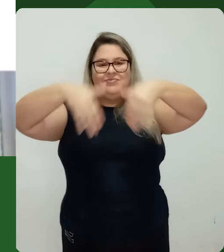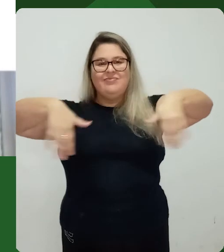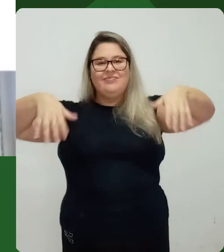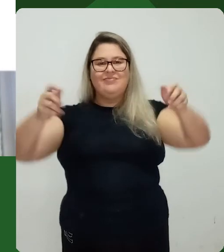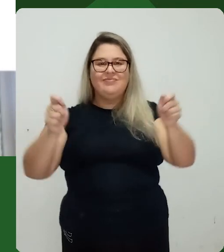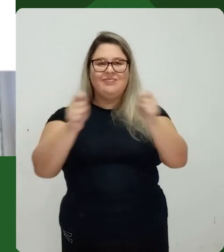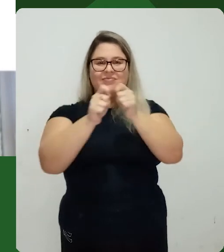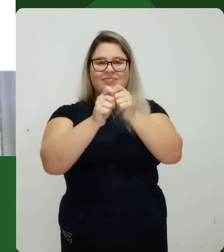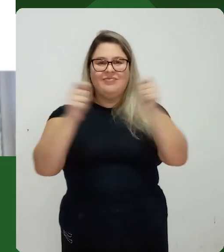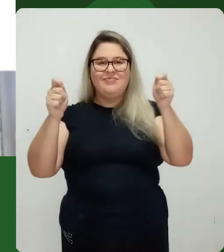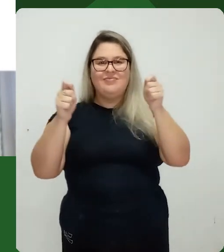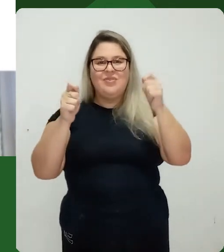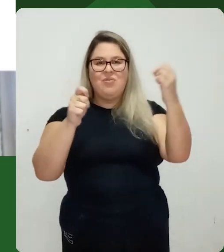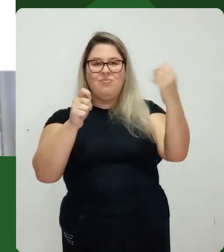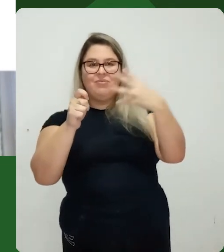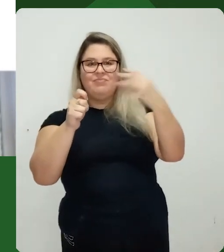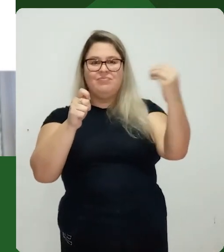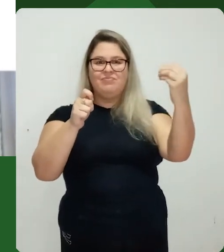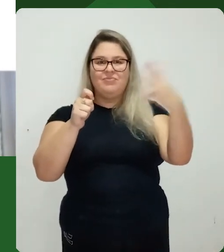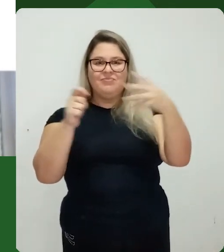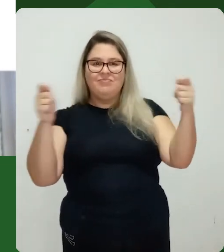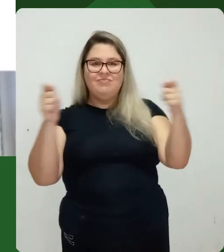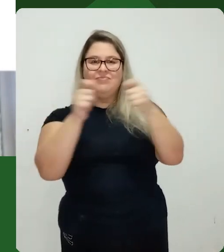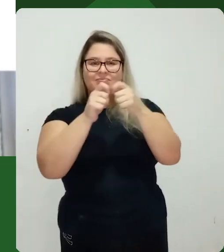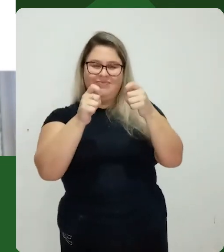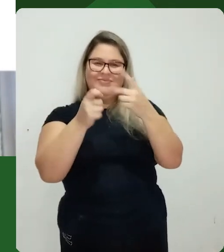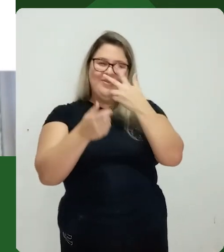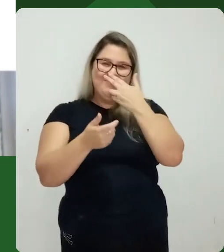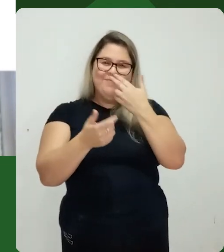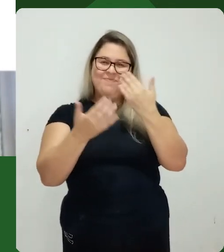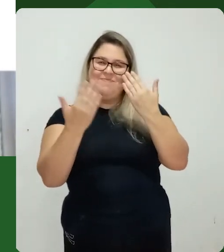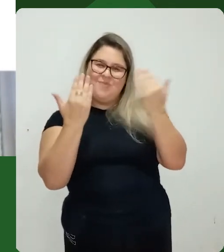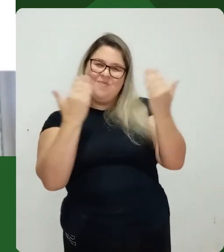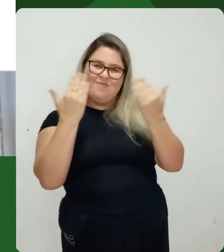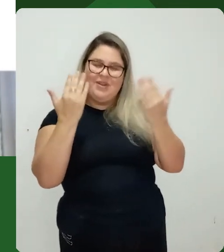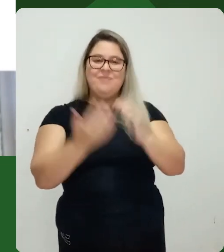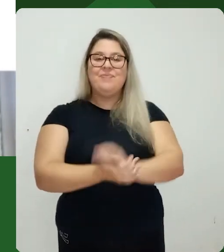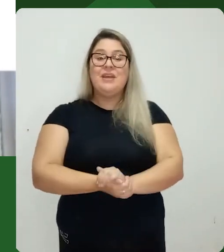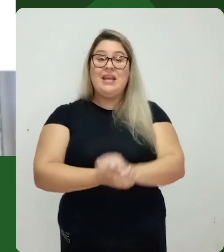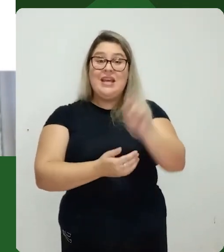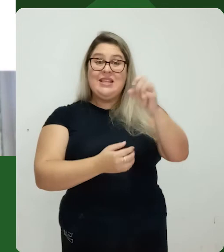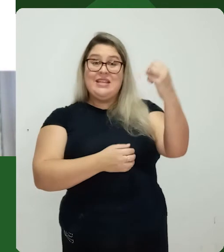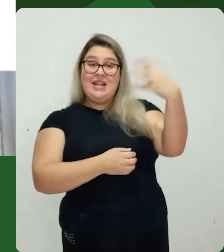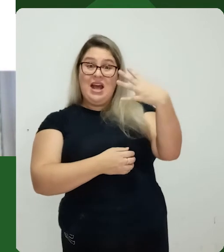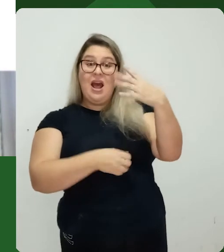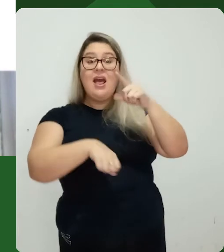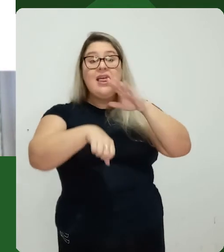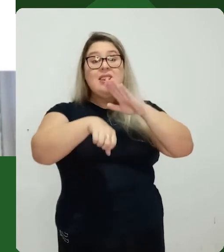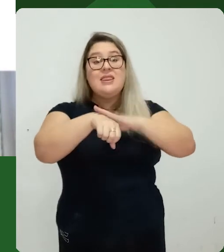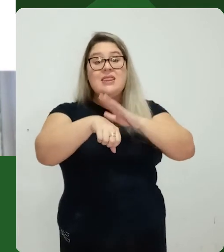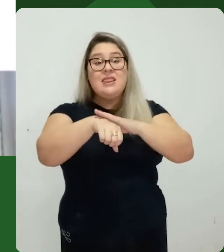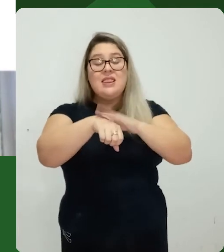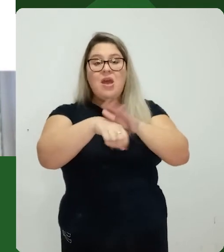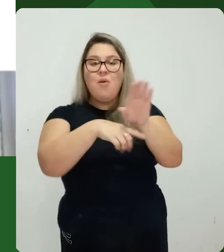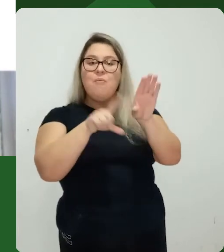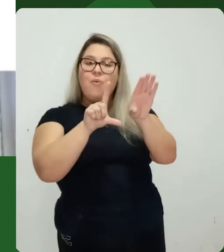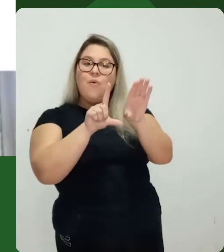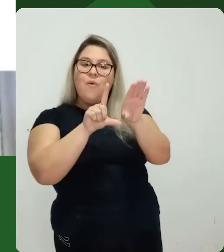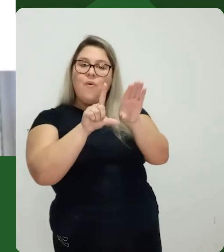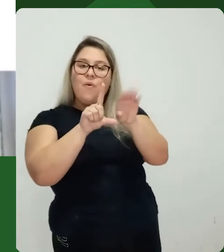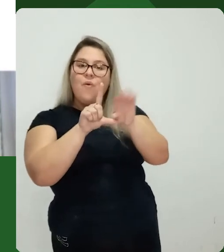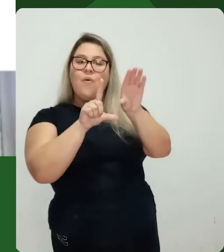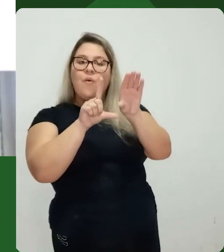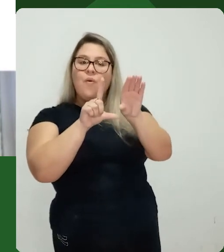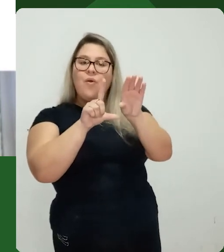esse obturador? É como se fosse uma cortininha. Percebe que aqui, nesse primeiro exemplo, tem uma parte mais clara, né? Essa parte mais